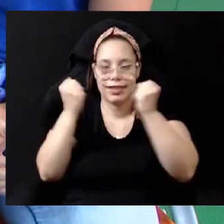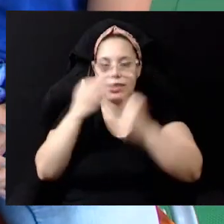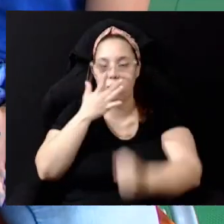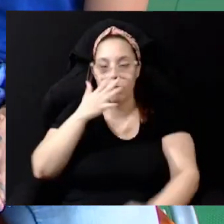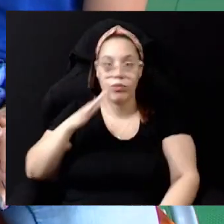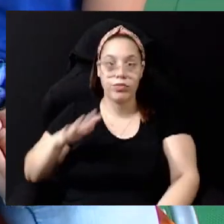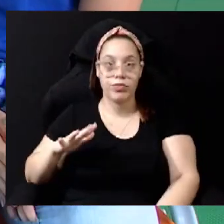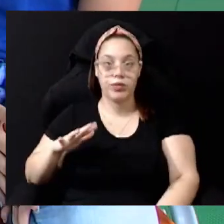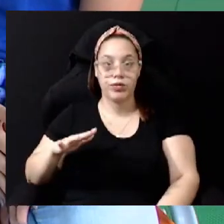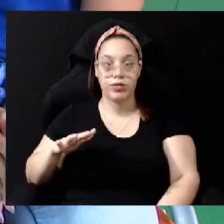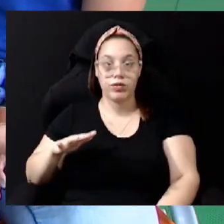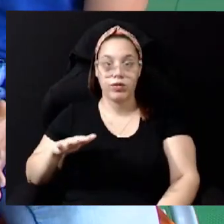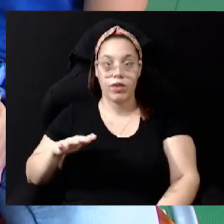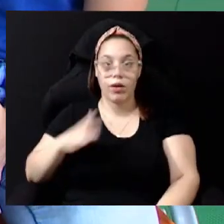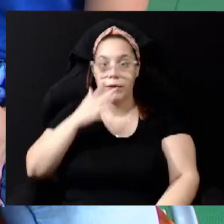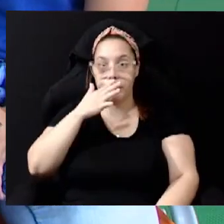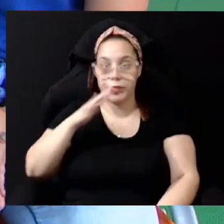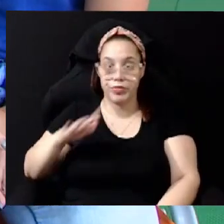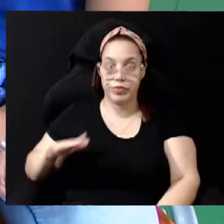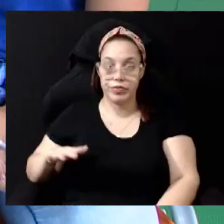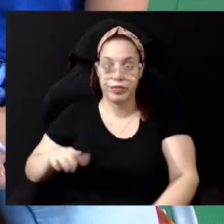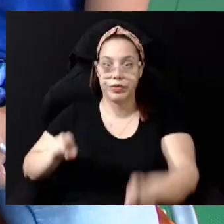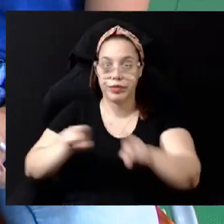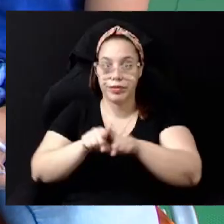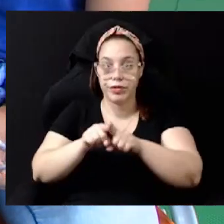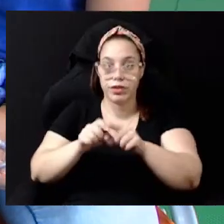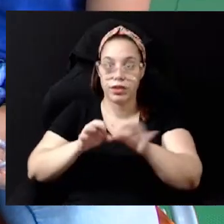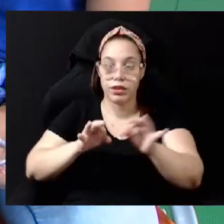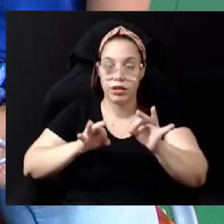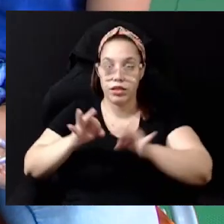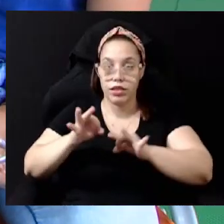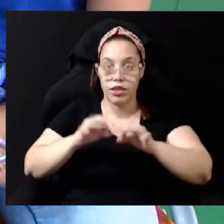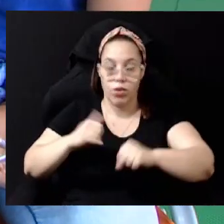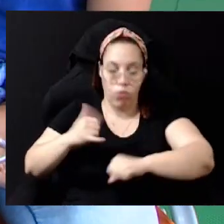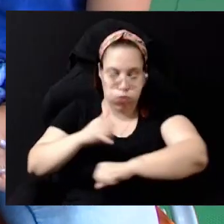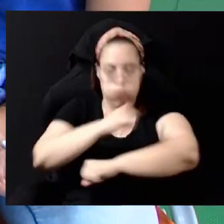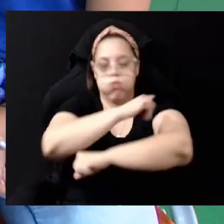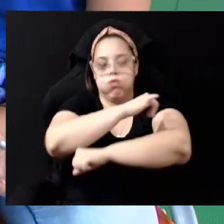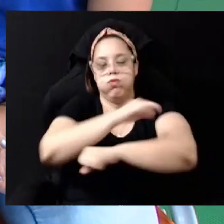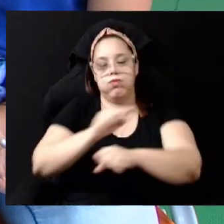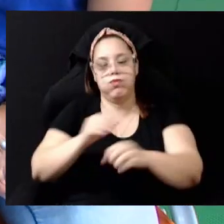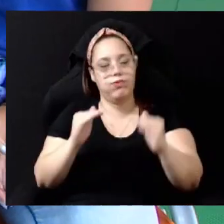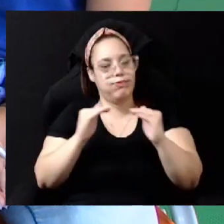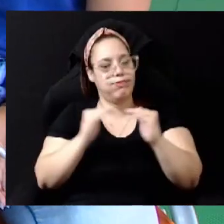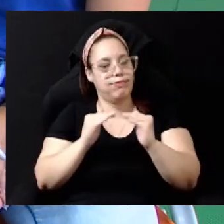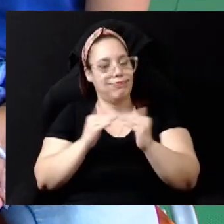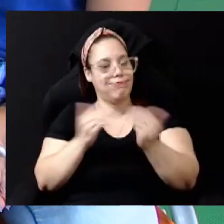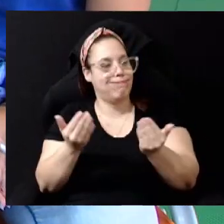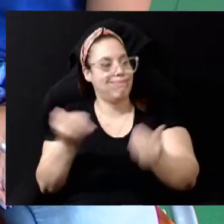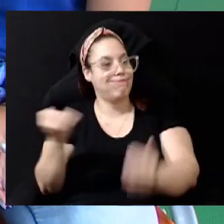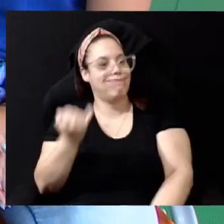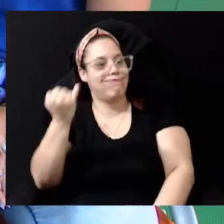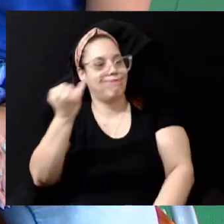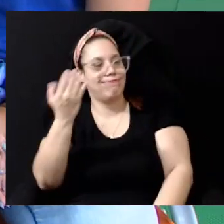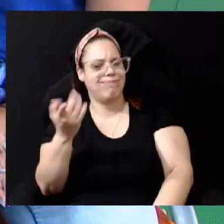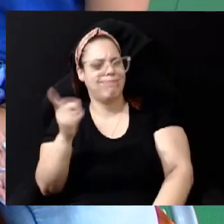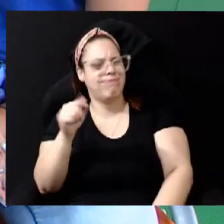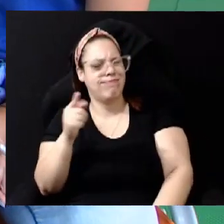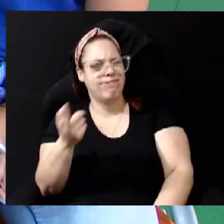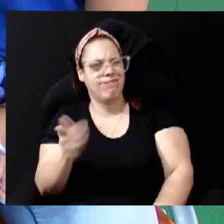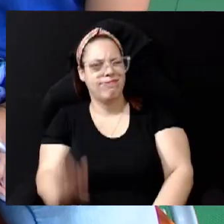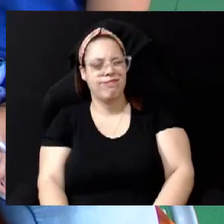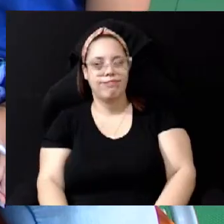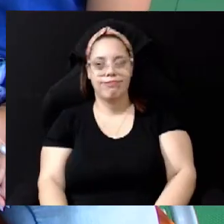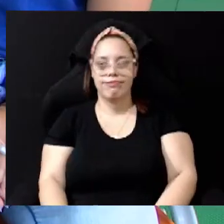para crianças, na educação infantil também ajuda a controlar a obesidade. Com certeza. Isso é fundamental também,